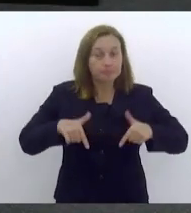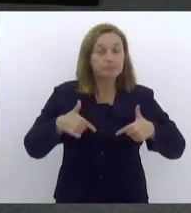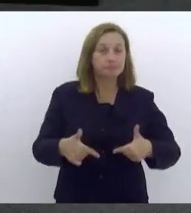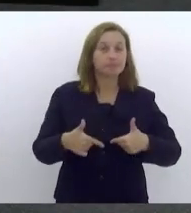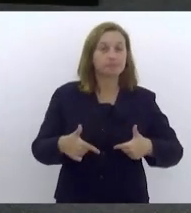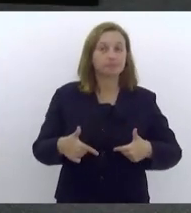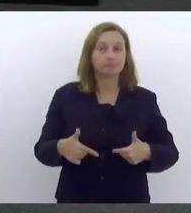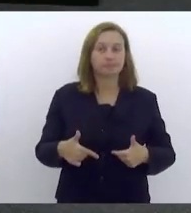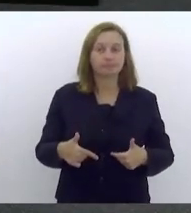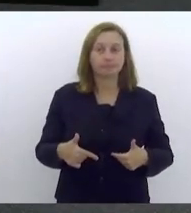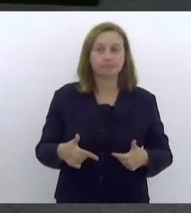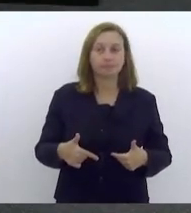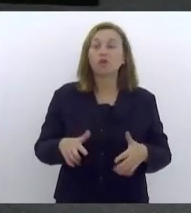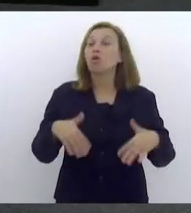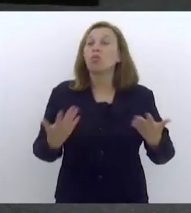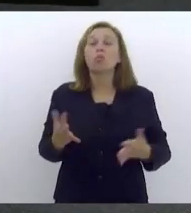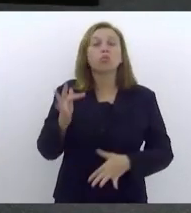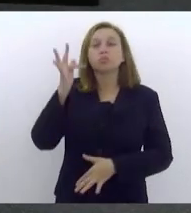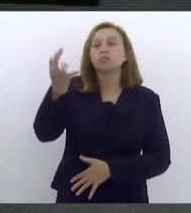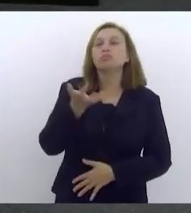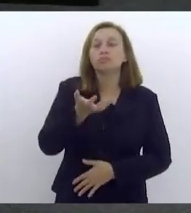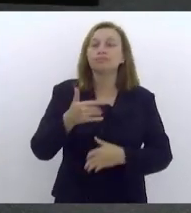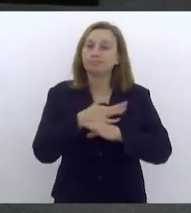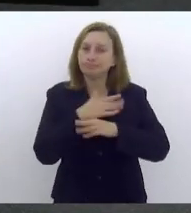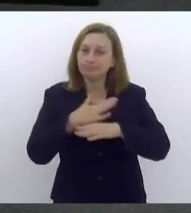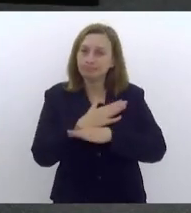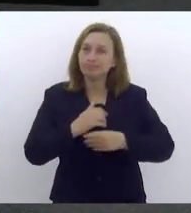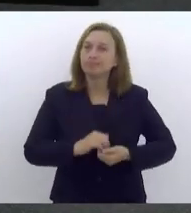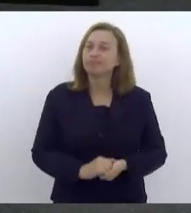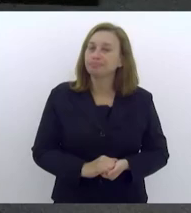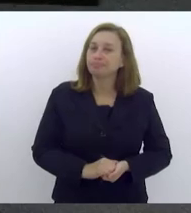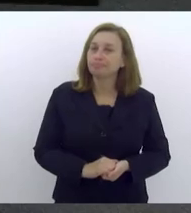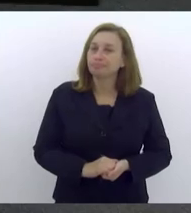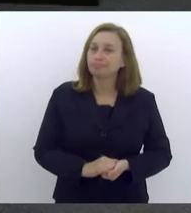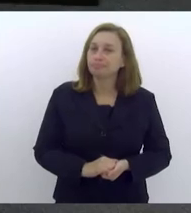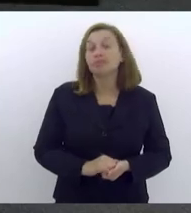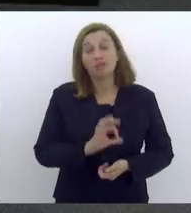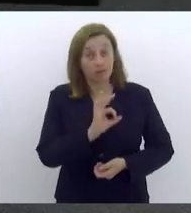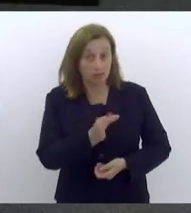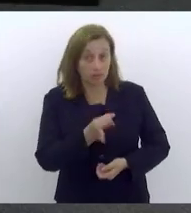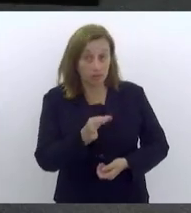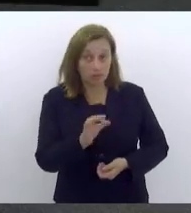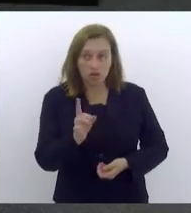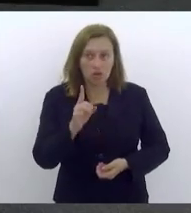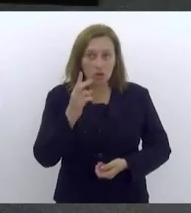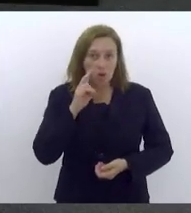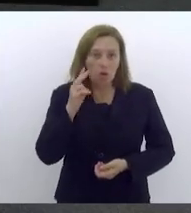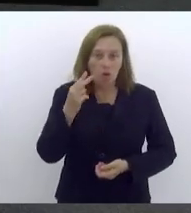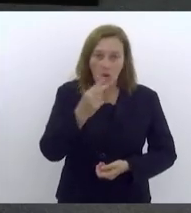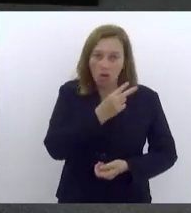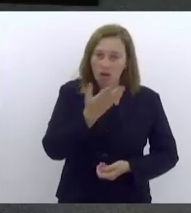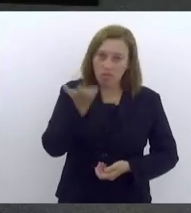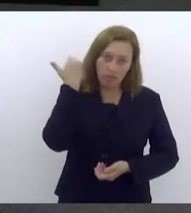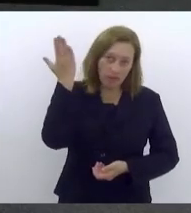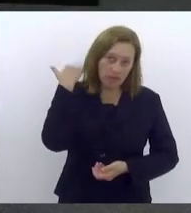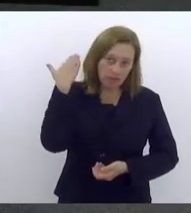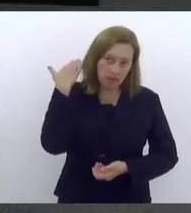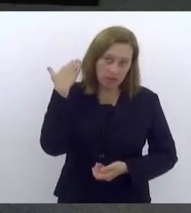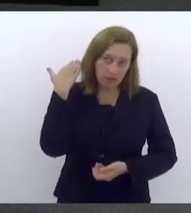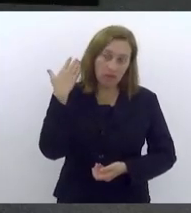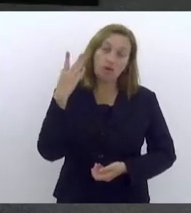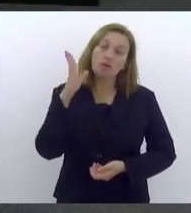firme sobre qual é o futuro que a gente quer para a cidade. E, com certeza, não é olhar para o passado, do que foi o governo Bernardo